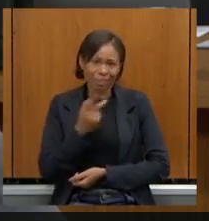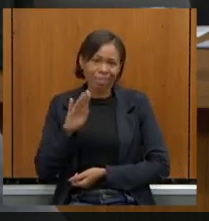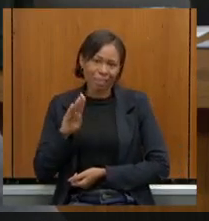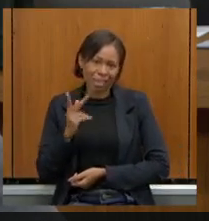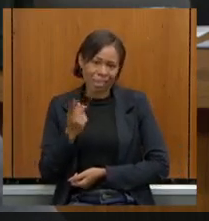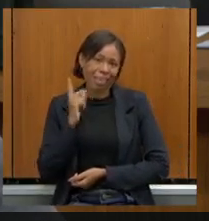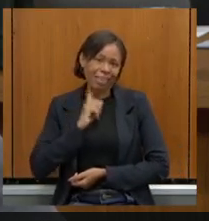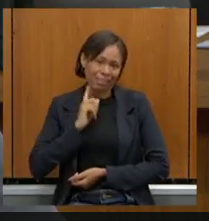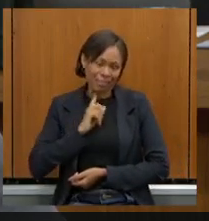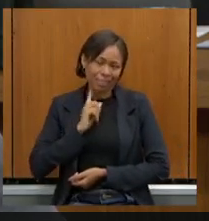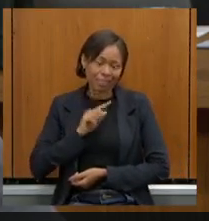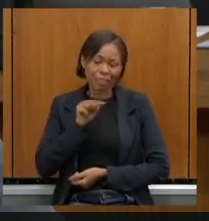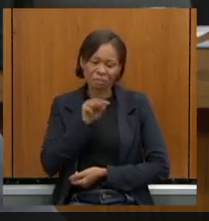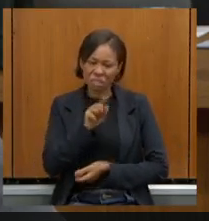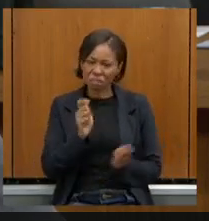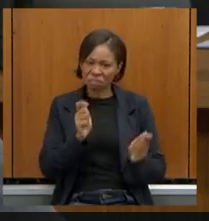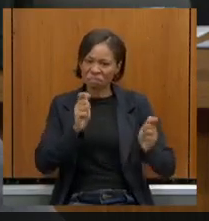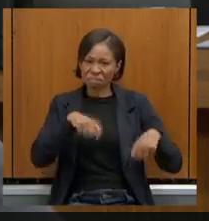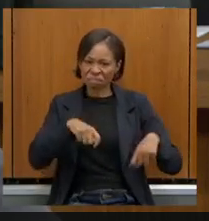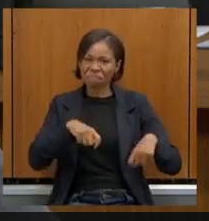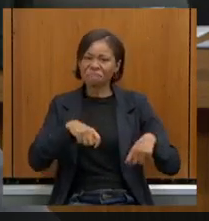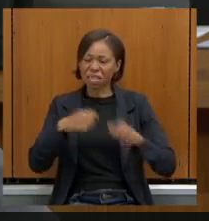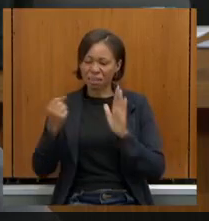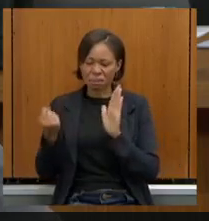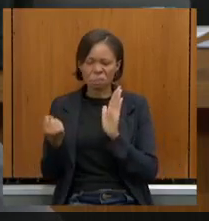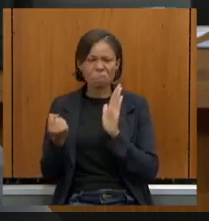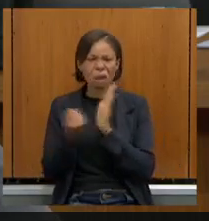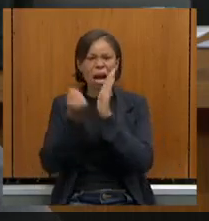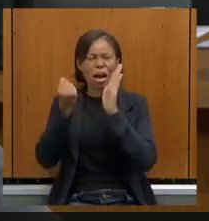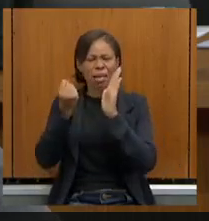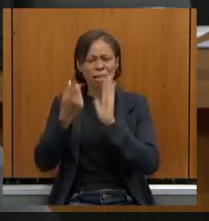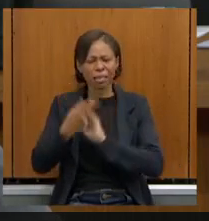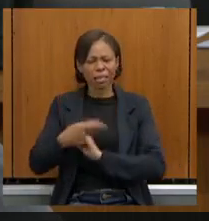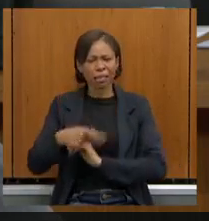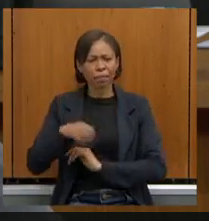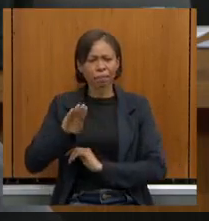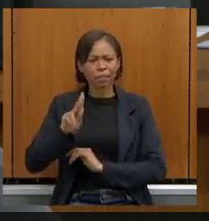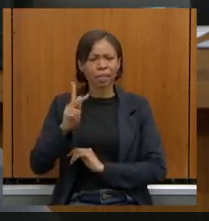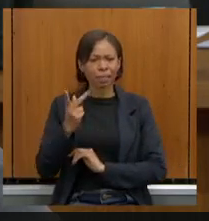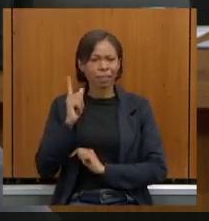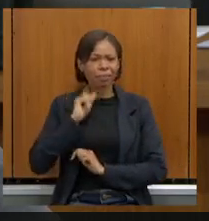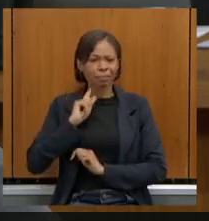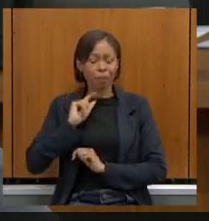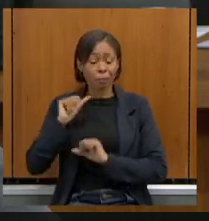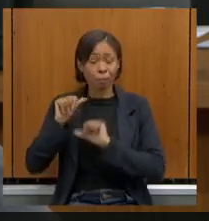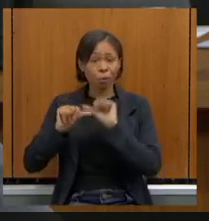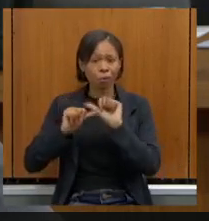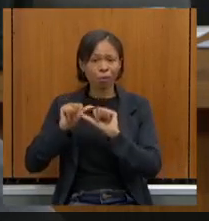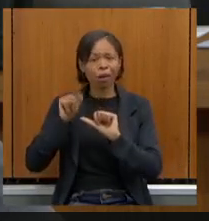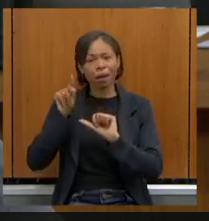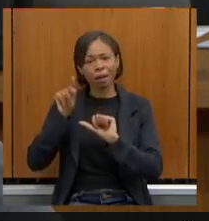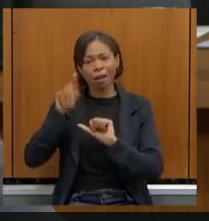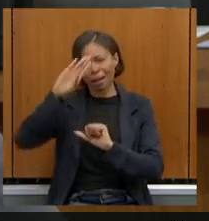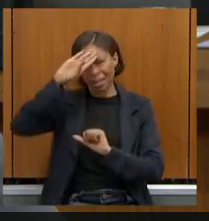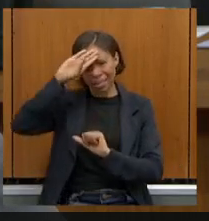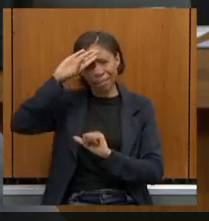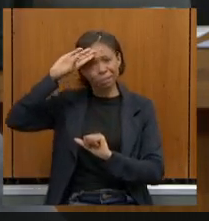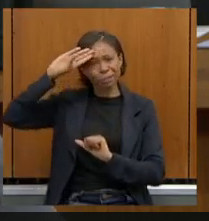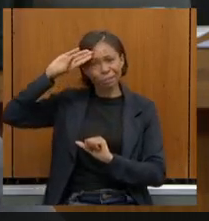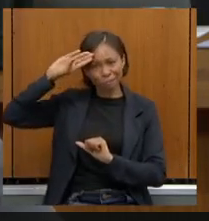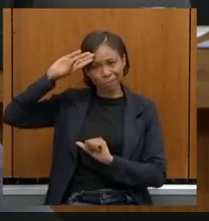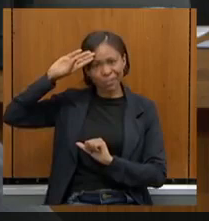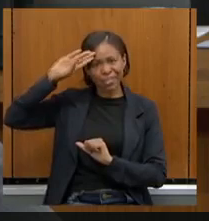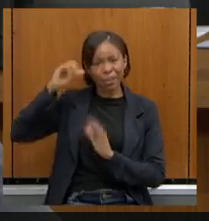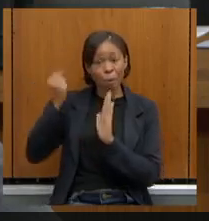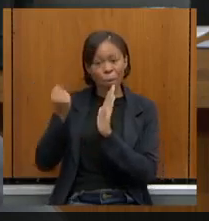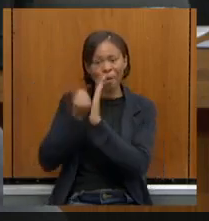sua força, competência, deixou esse legado para a cidade de Belo Horizonte, para Minas Gerais, transformando a pampulha em patrimônio da humanidade.